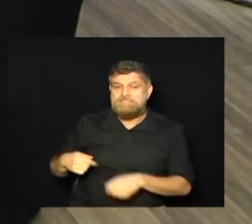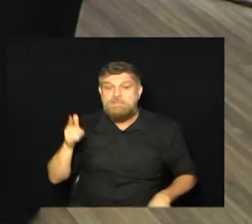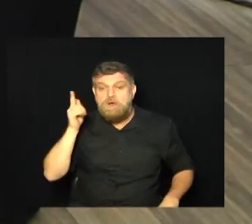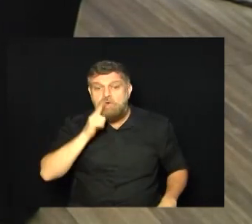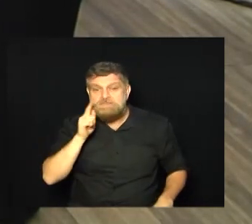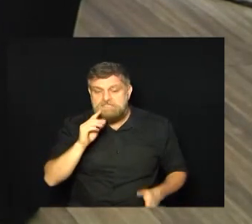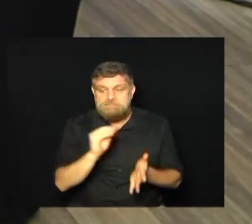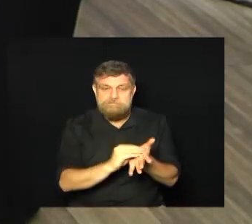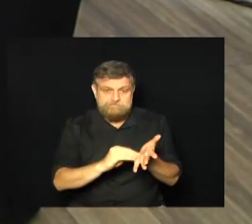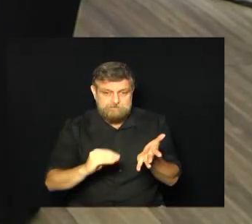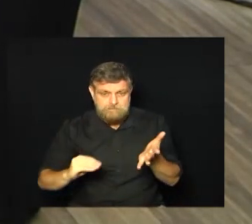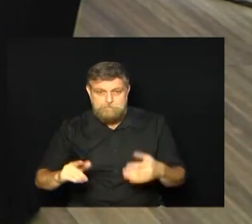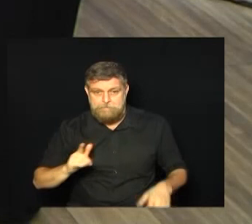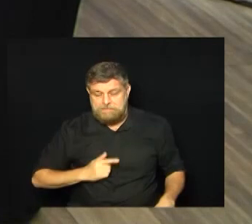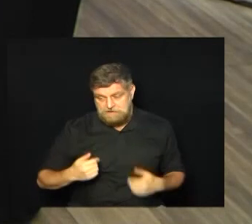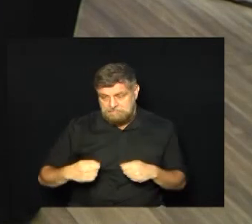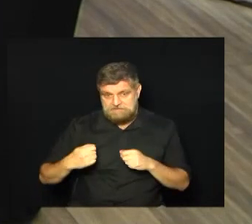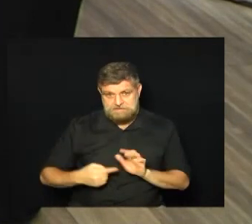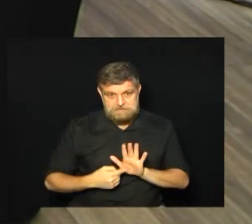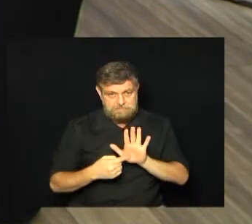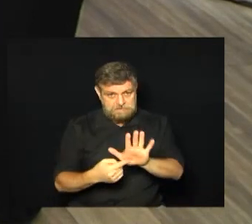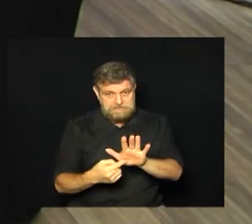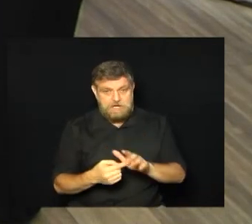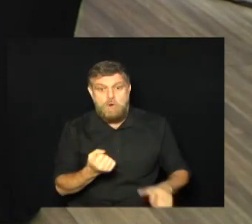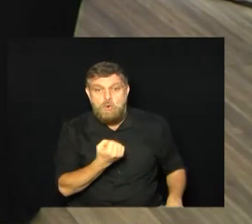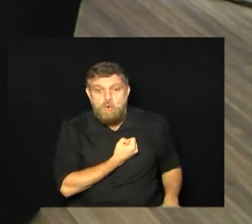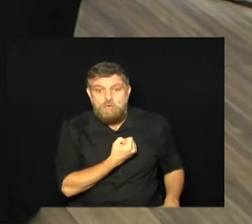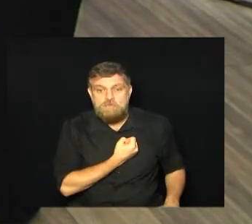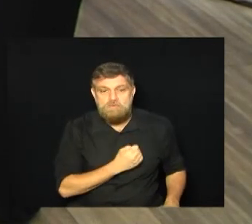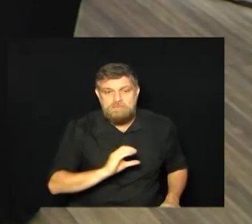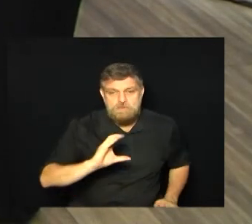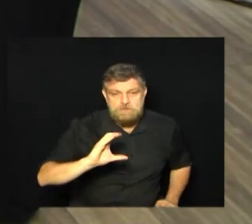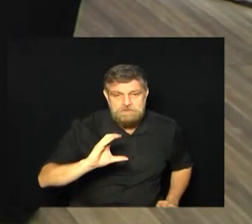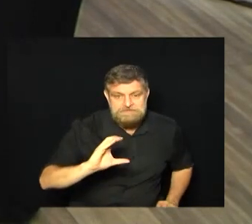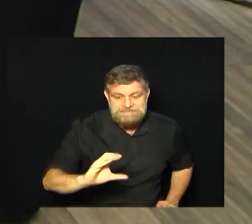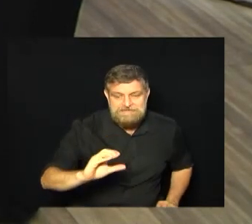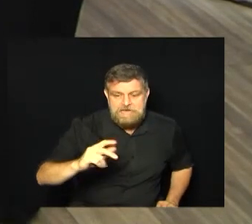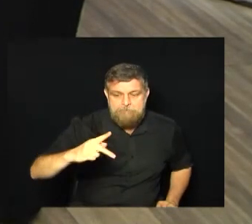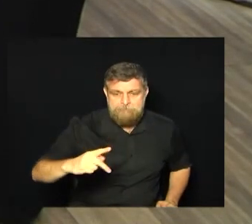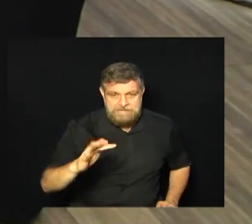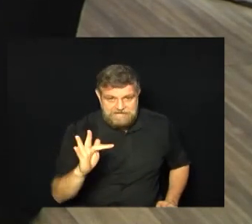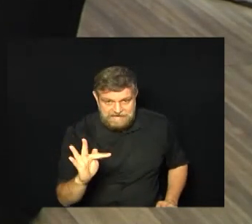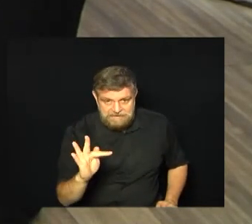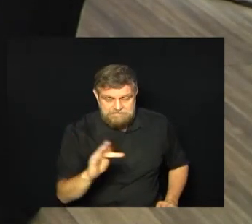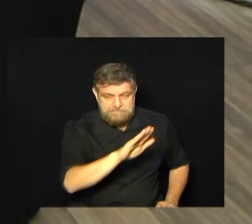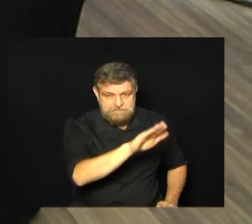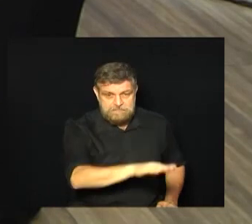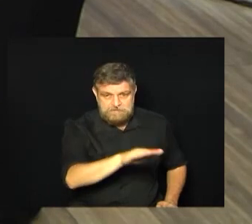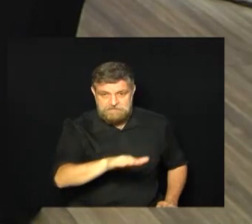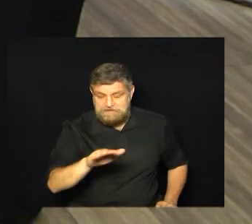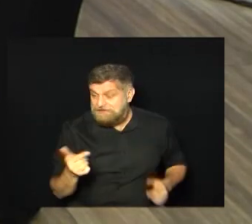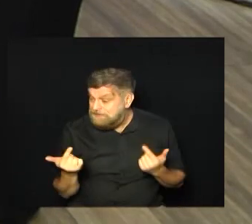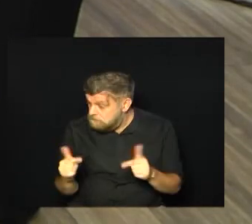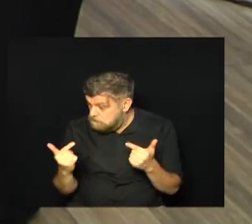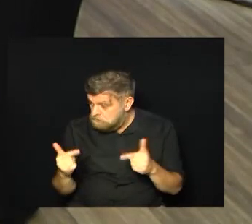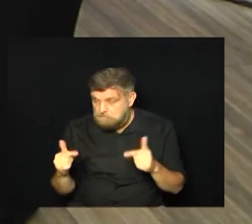para colocar. Então, tem aí, olha, informar o número do CPF da pessoa vacinada. No caso das crianças que não tenham